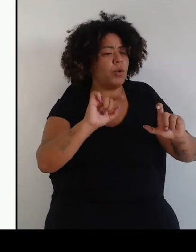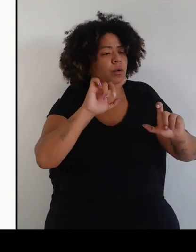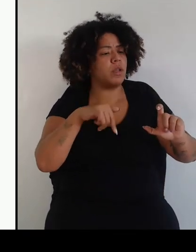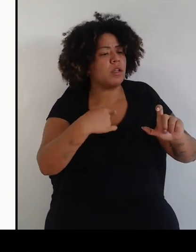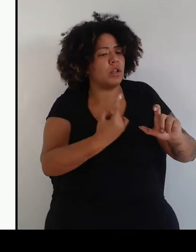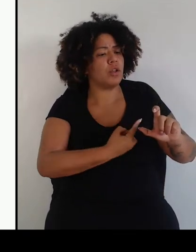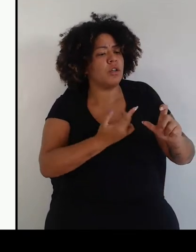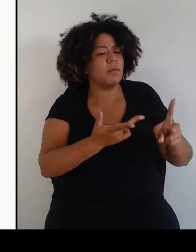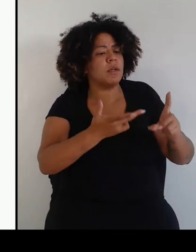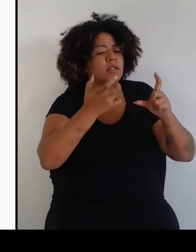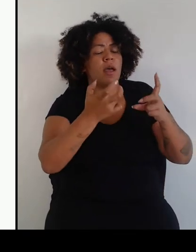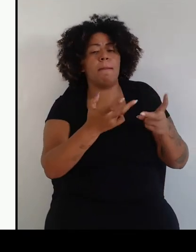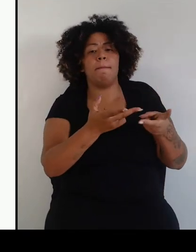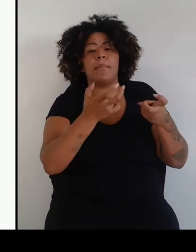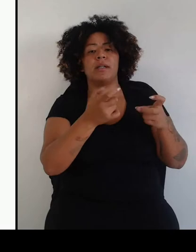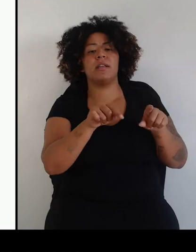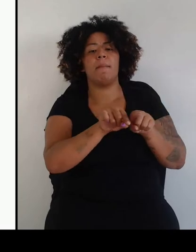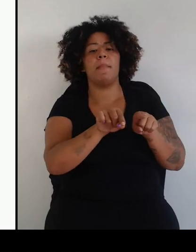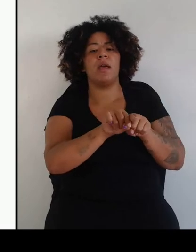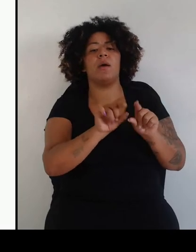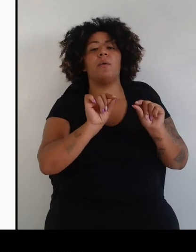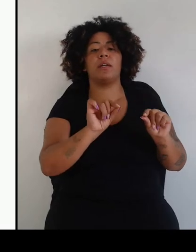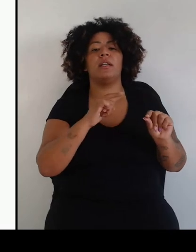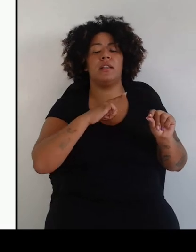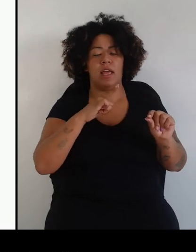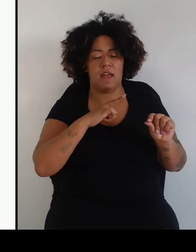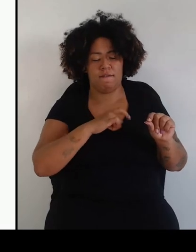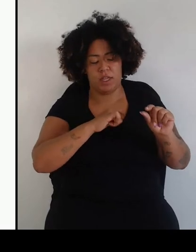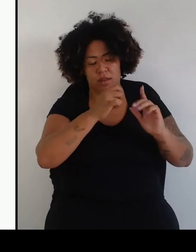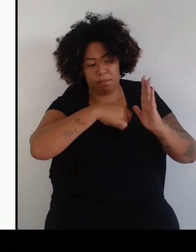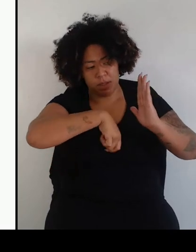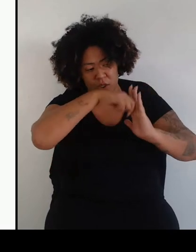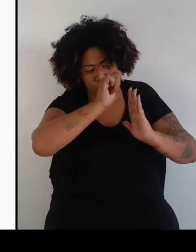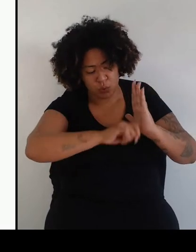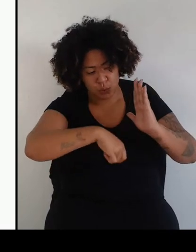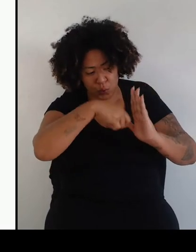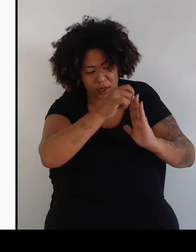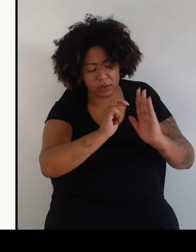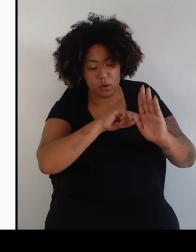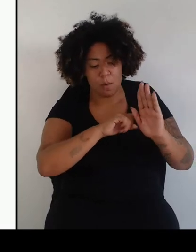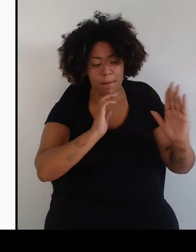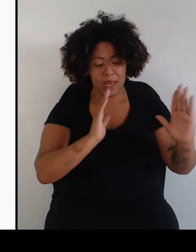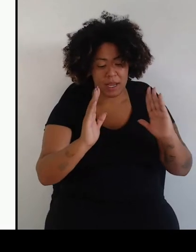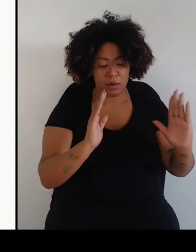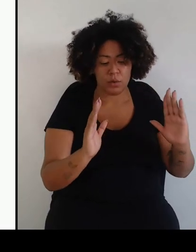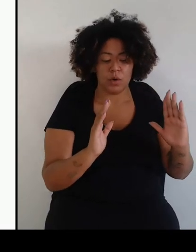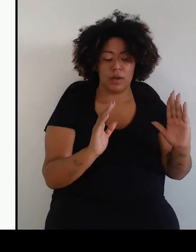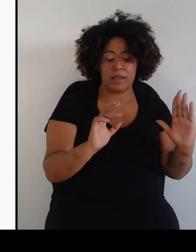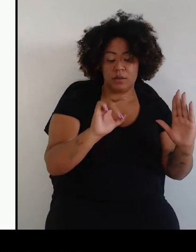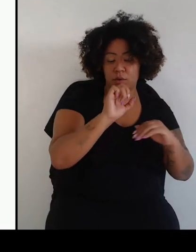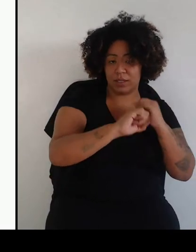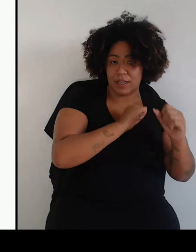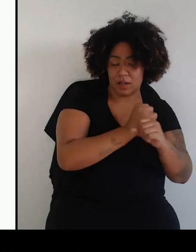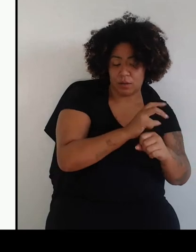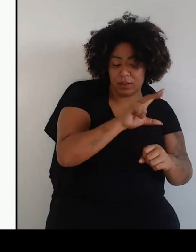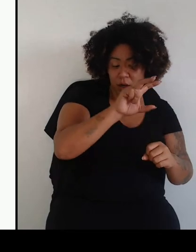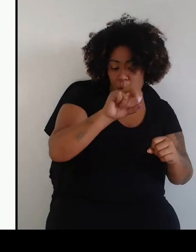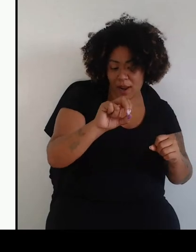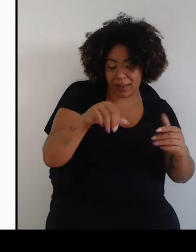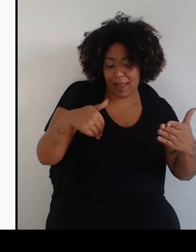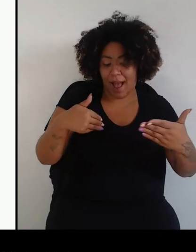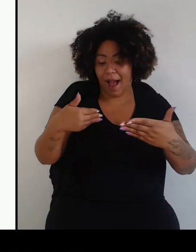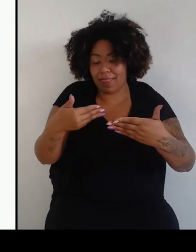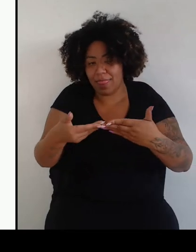pinturas de nos femininos no final dos anos 50 até os anos 60 questionavam a reivindicação